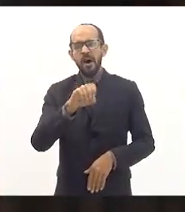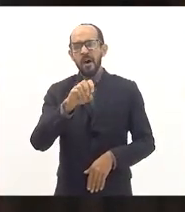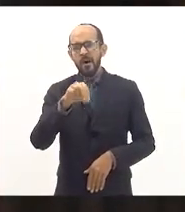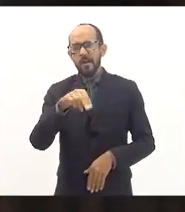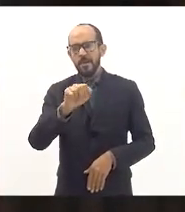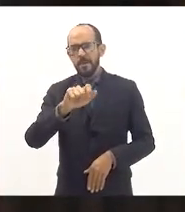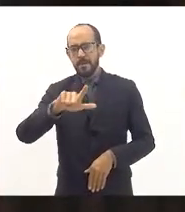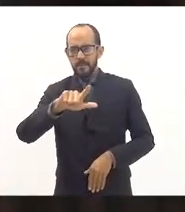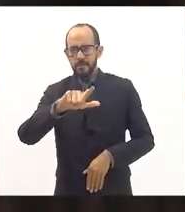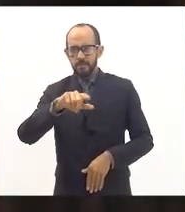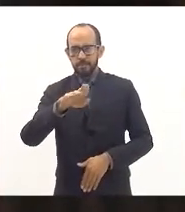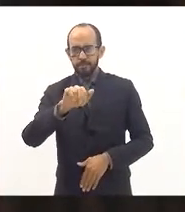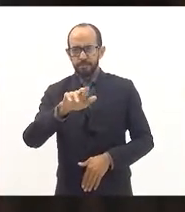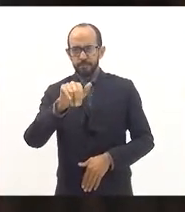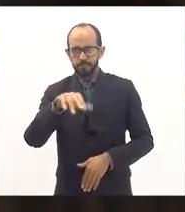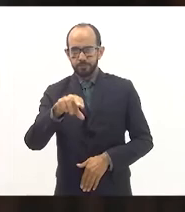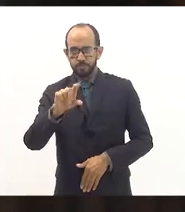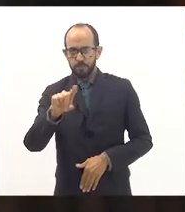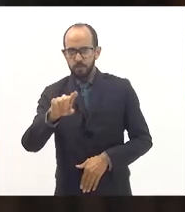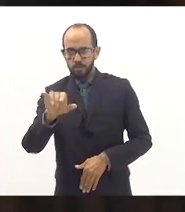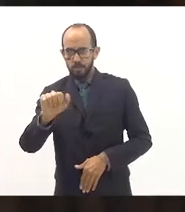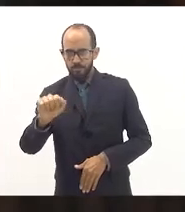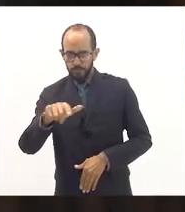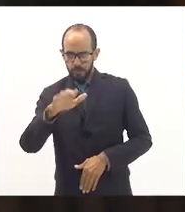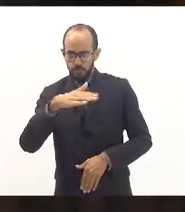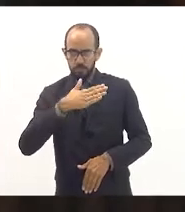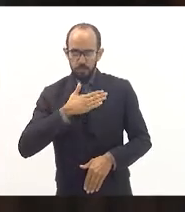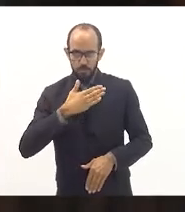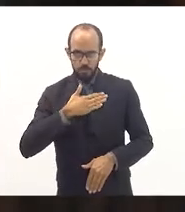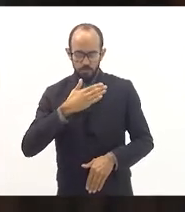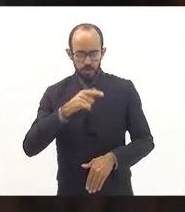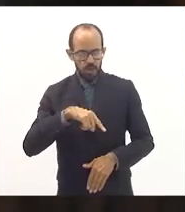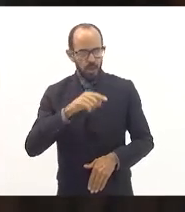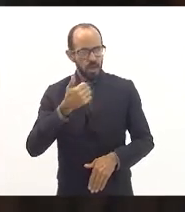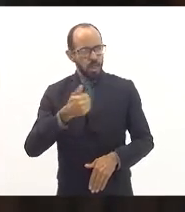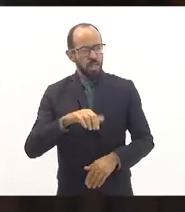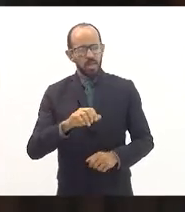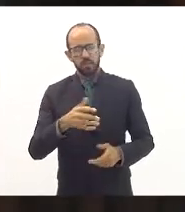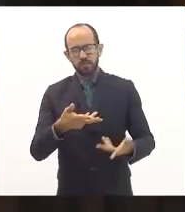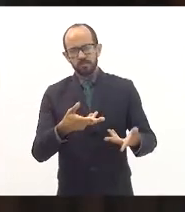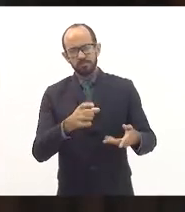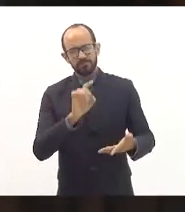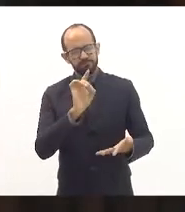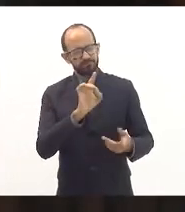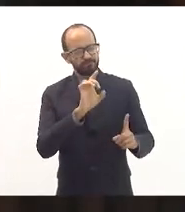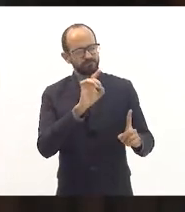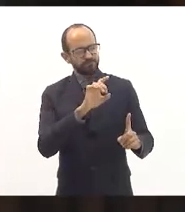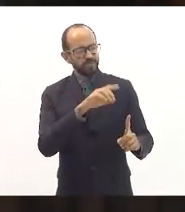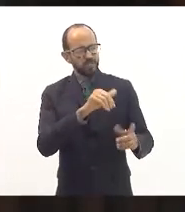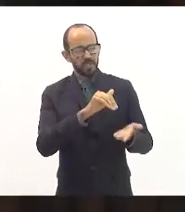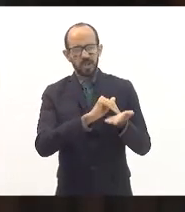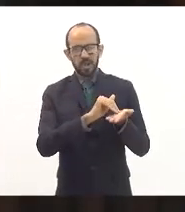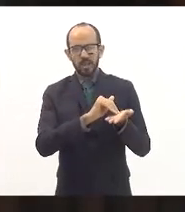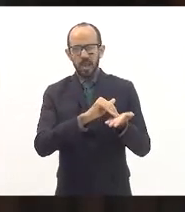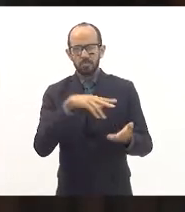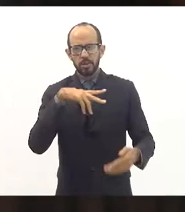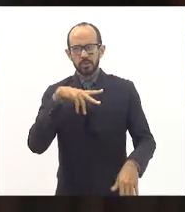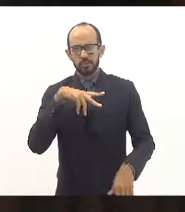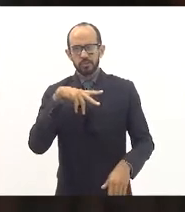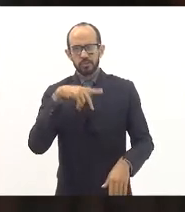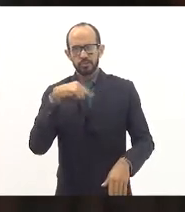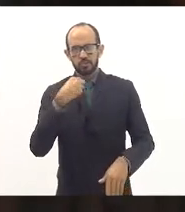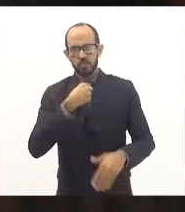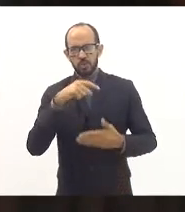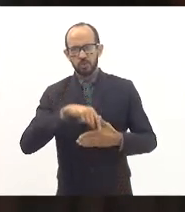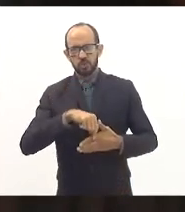ousaria dizer, que teve o privilégio de ser por 10 anos secretário pessoal do nosso líder Leonel